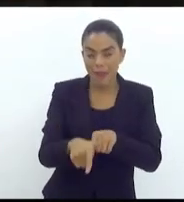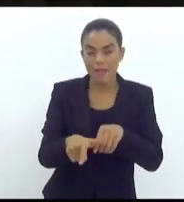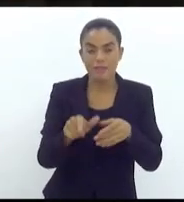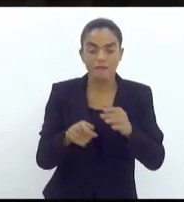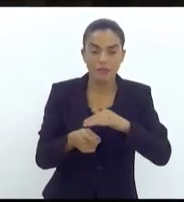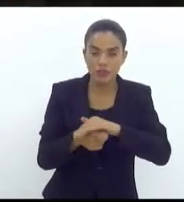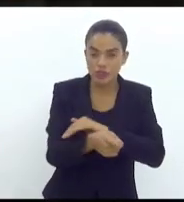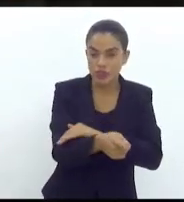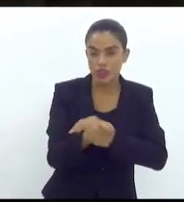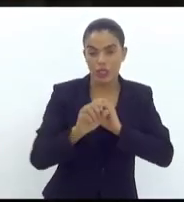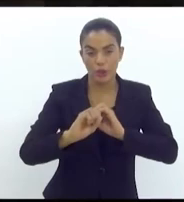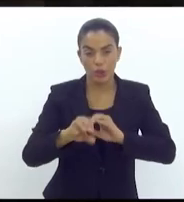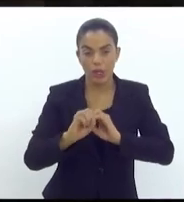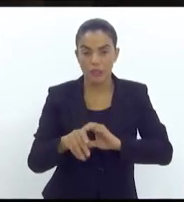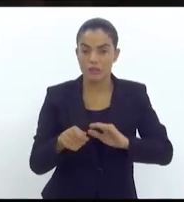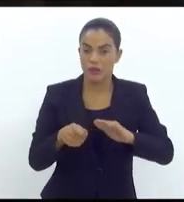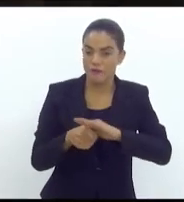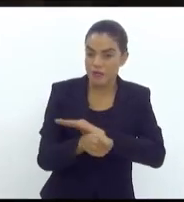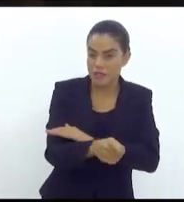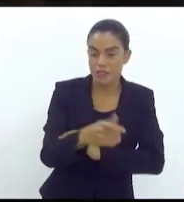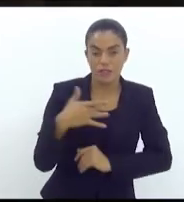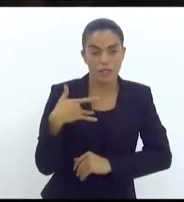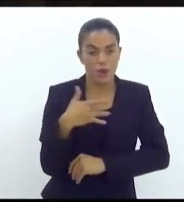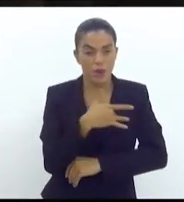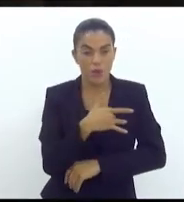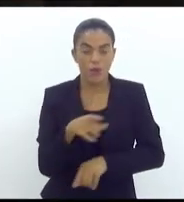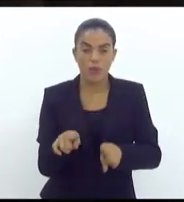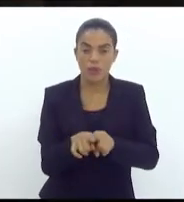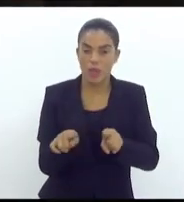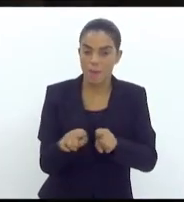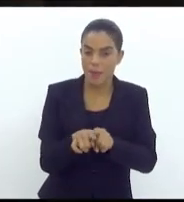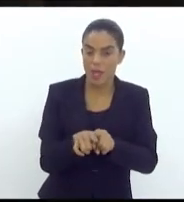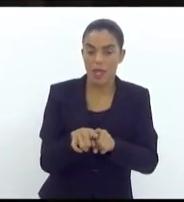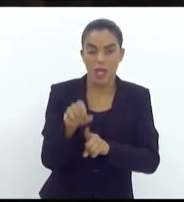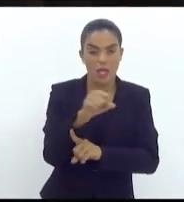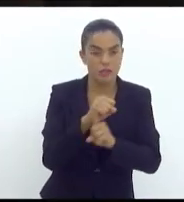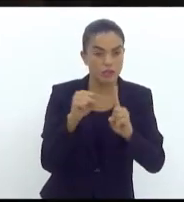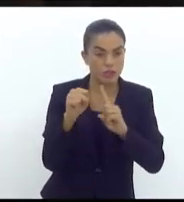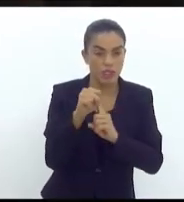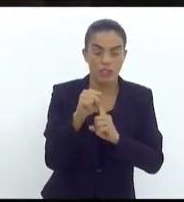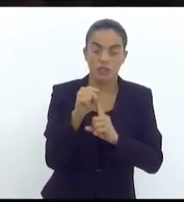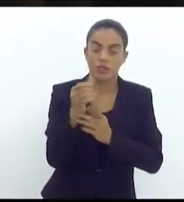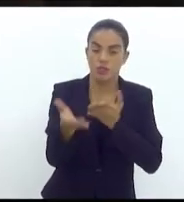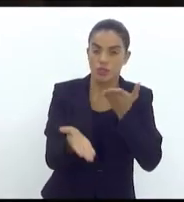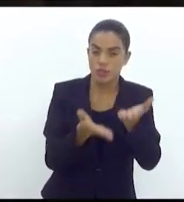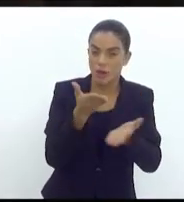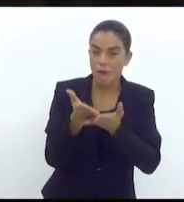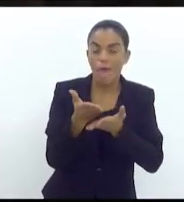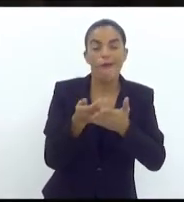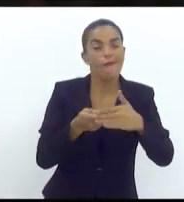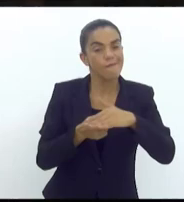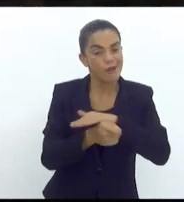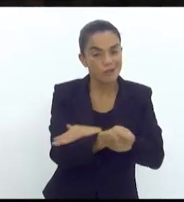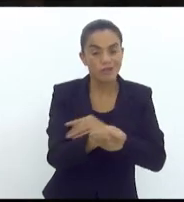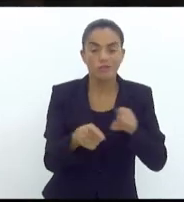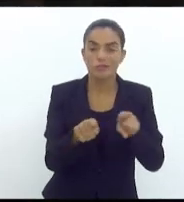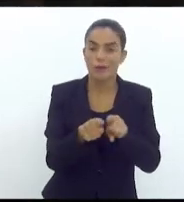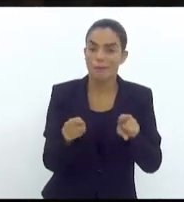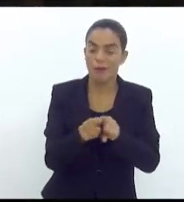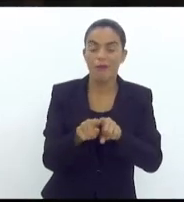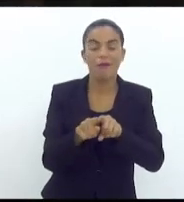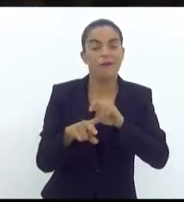em educação saúde Assistência Social também tem que se investir e